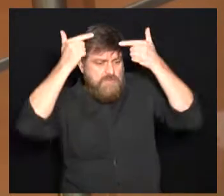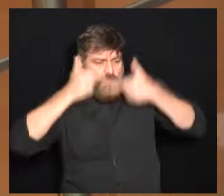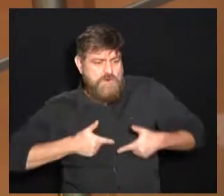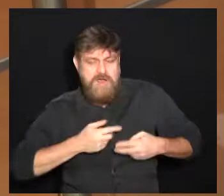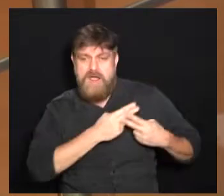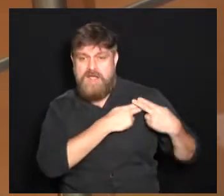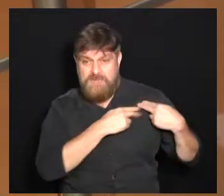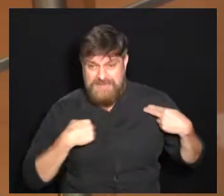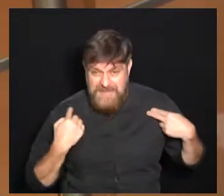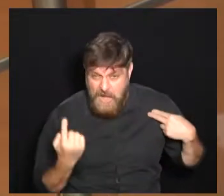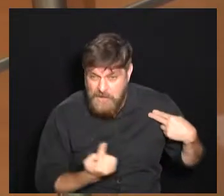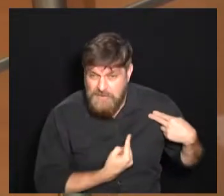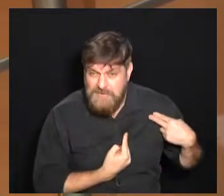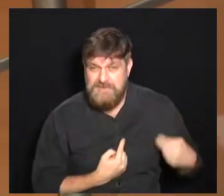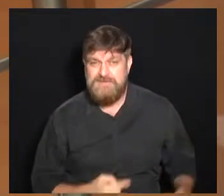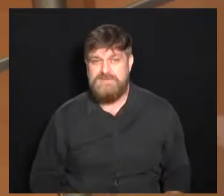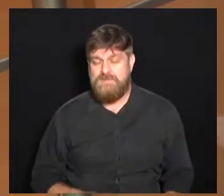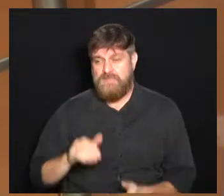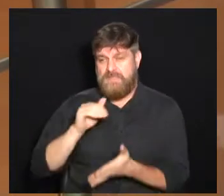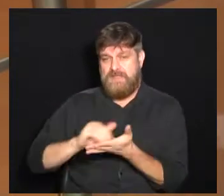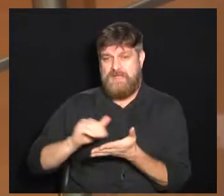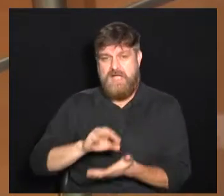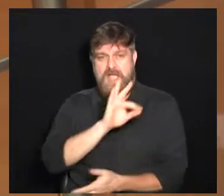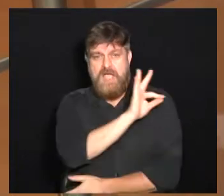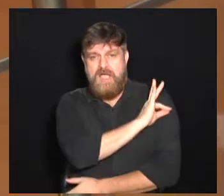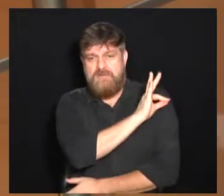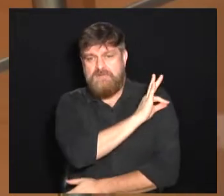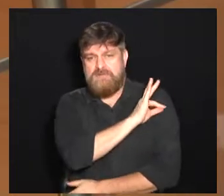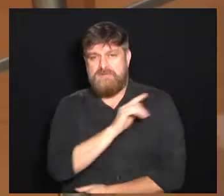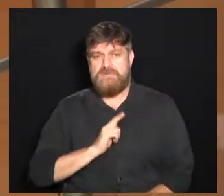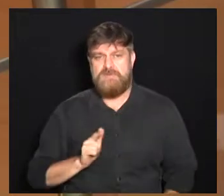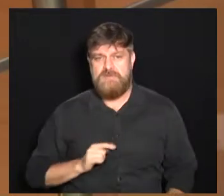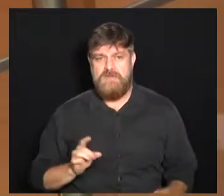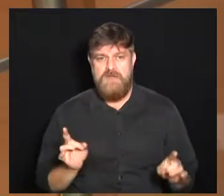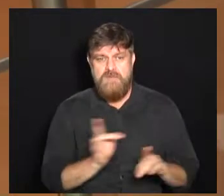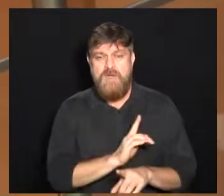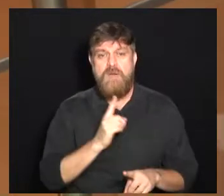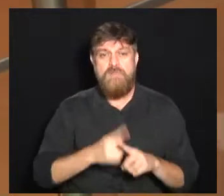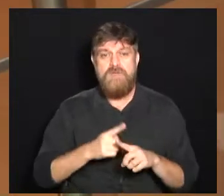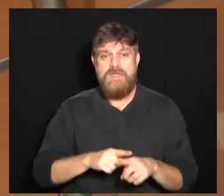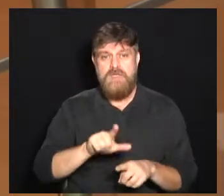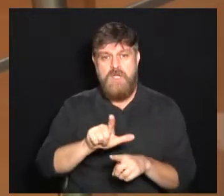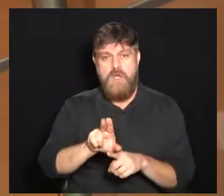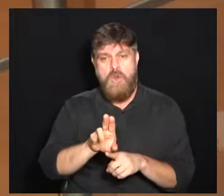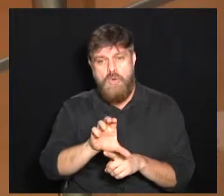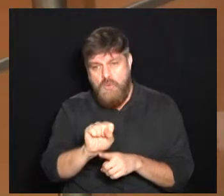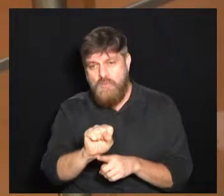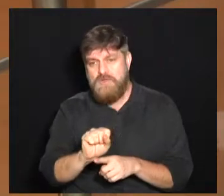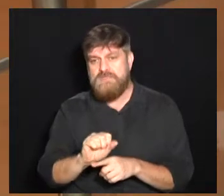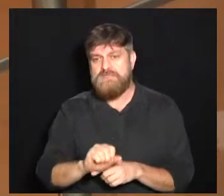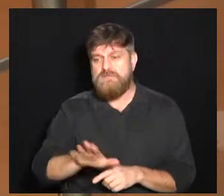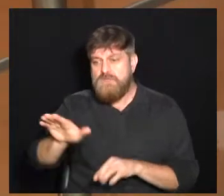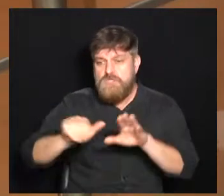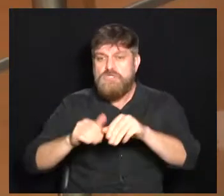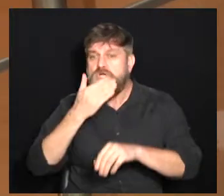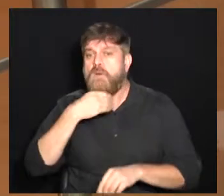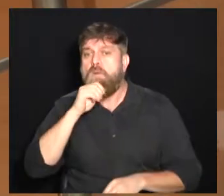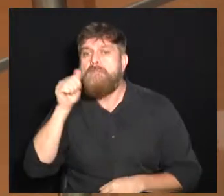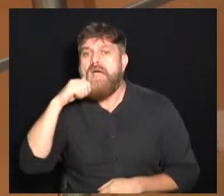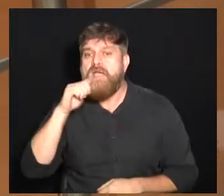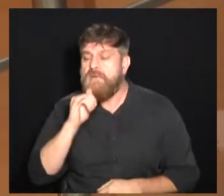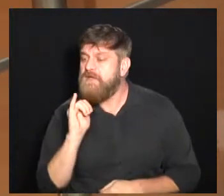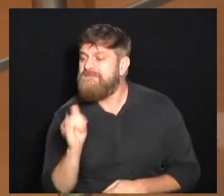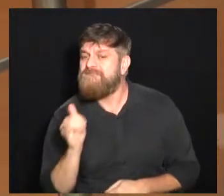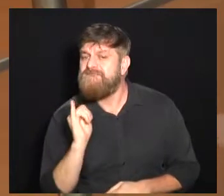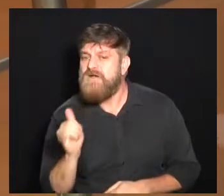responsabilidade não é nossa. Que nem a senhora falou, a prefeitura pega a parte final. Por que o Luiz não foi comunicar aos pais do que estava acontecendo.